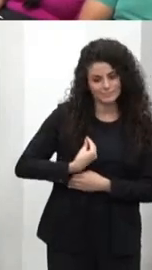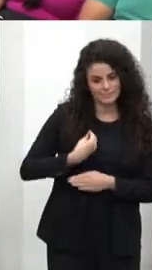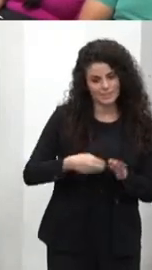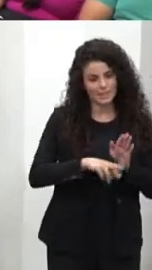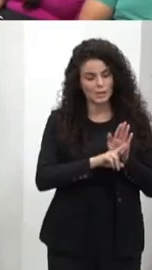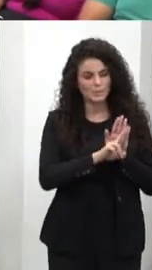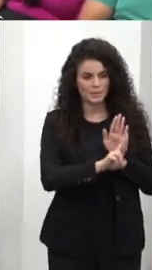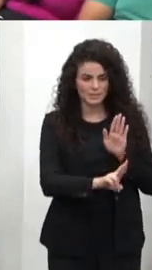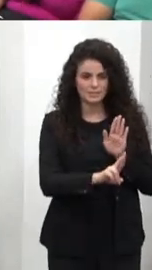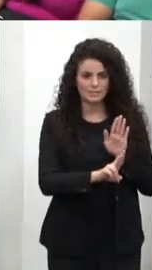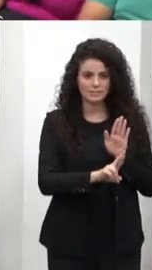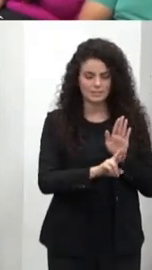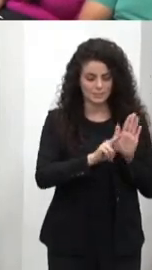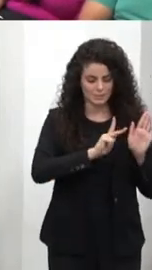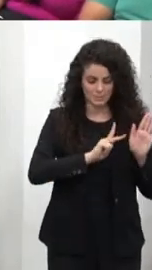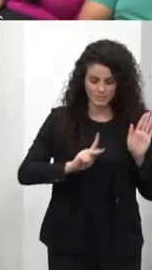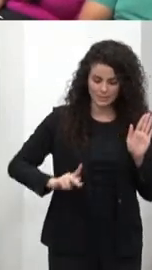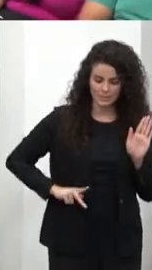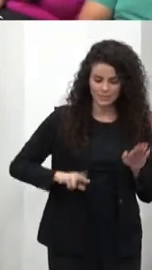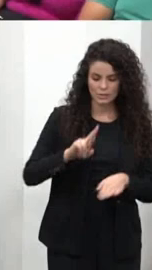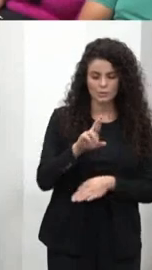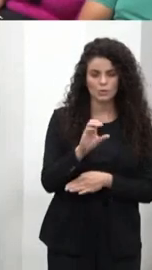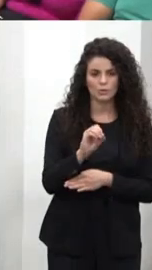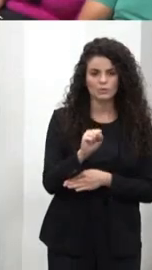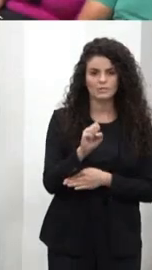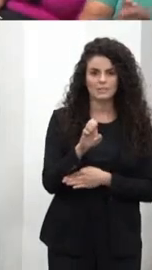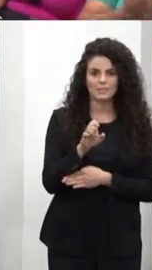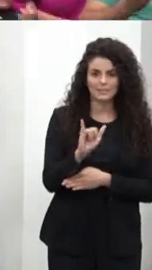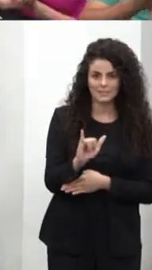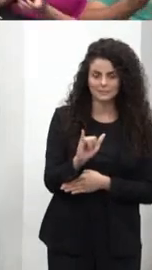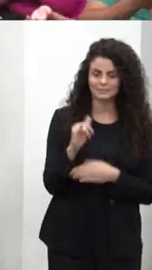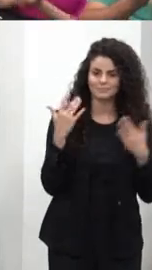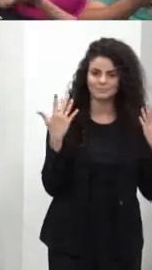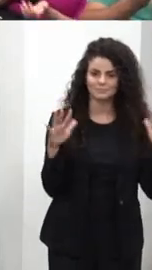representando a senhora Presidente Roseli Pereira